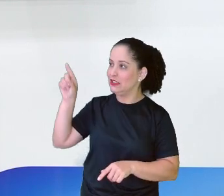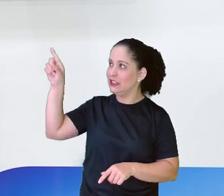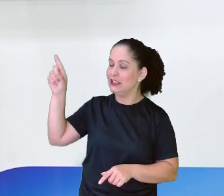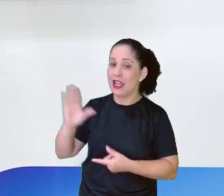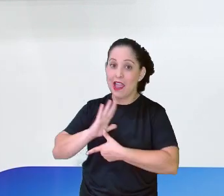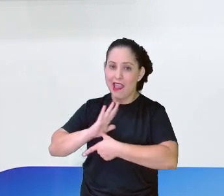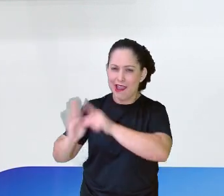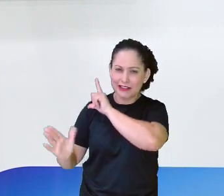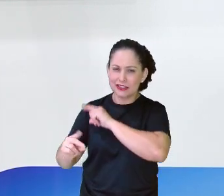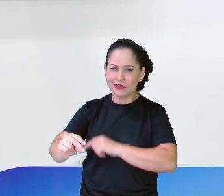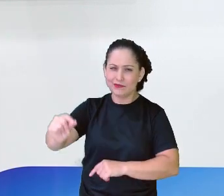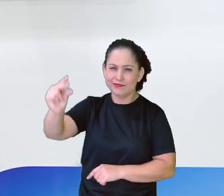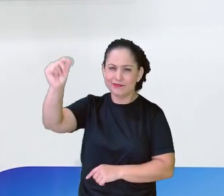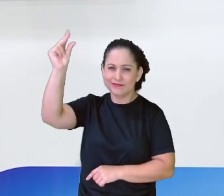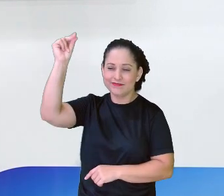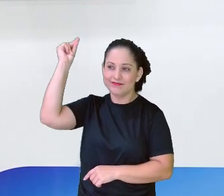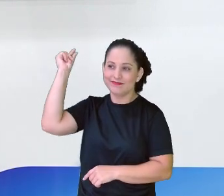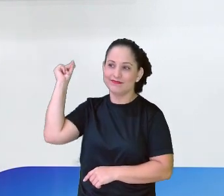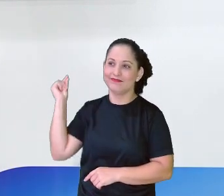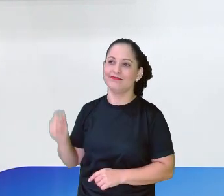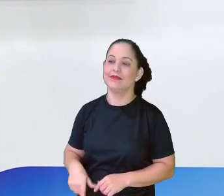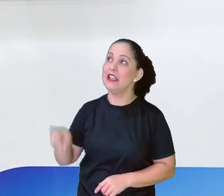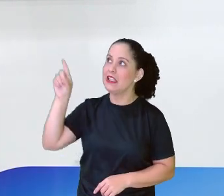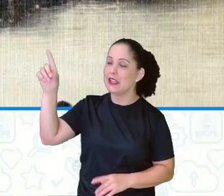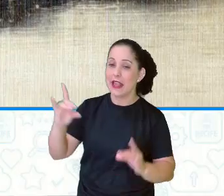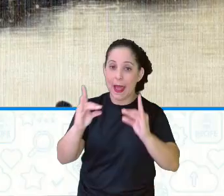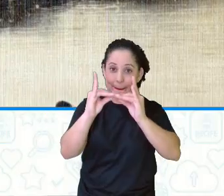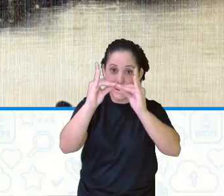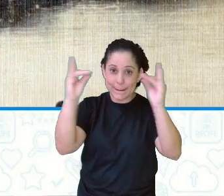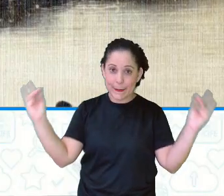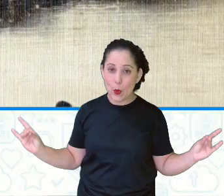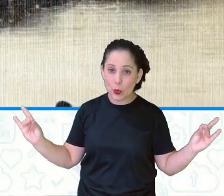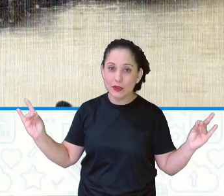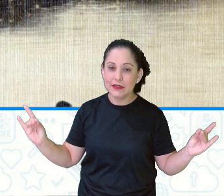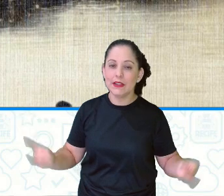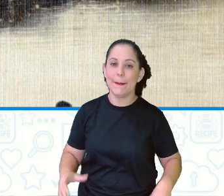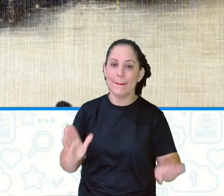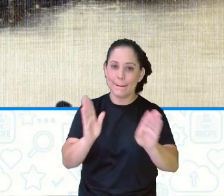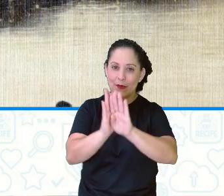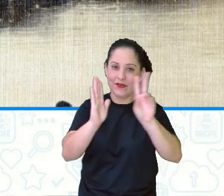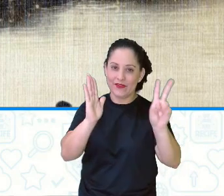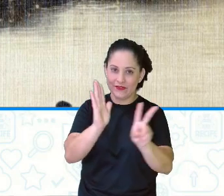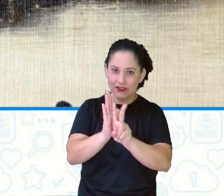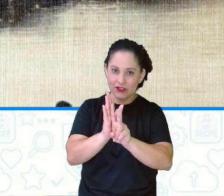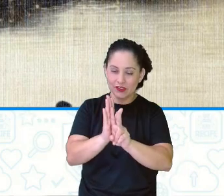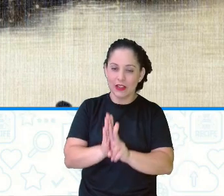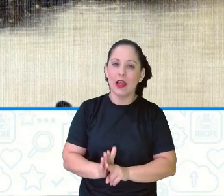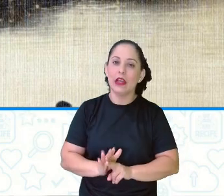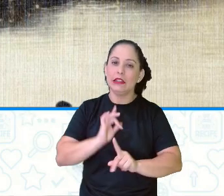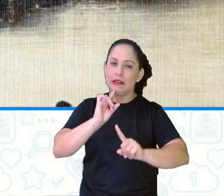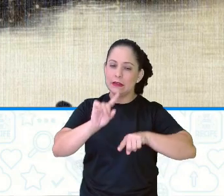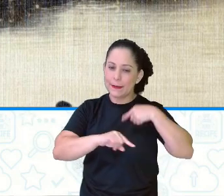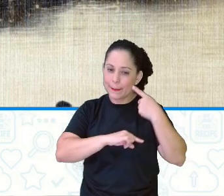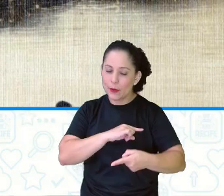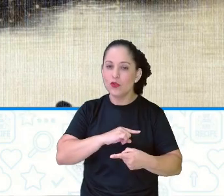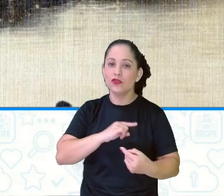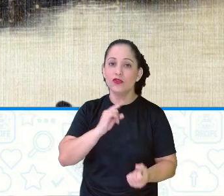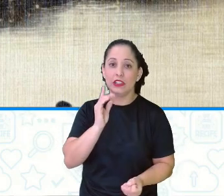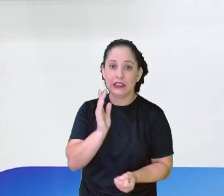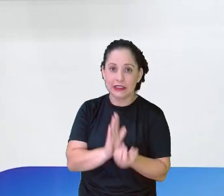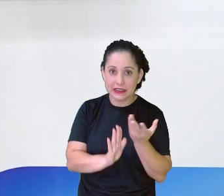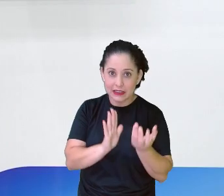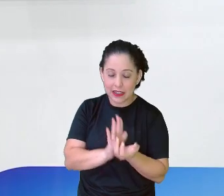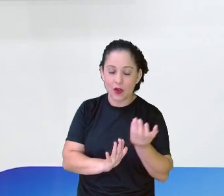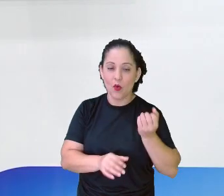tá? E, justamente como eu falei, essa é a antiga Ponte da Boa Vista. Depois, quando ela foi construída, bonitinha, que já deu